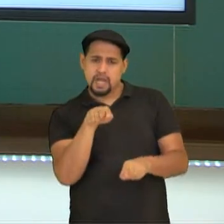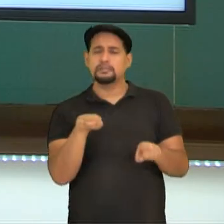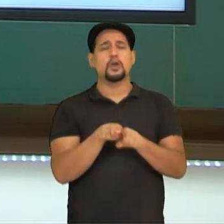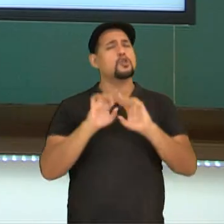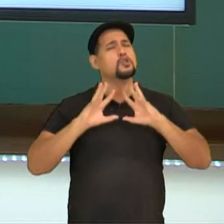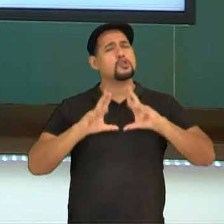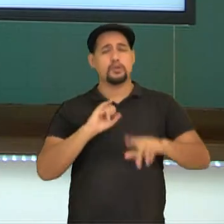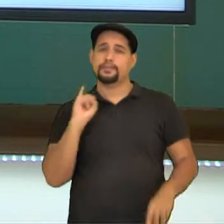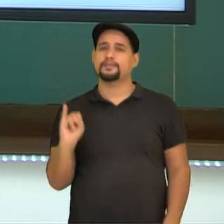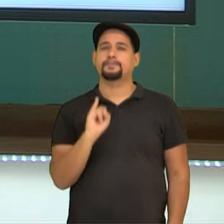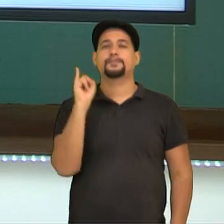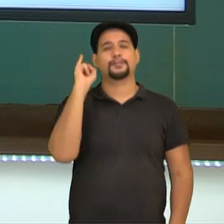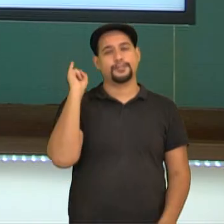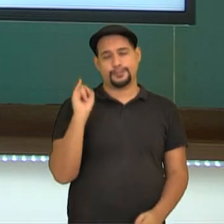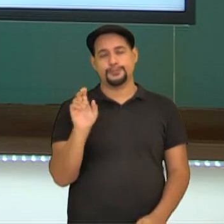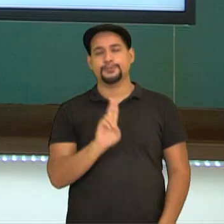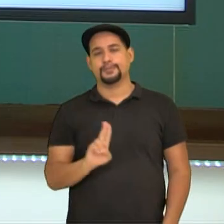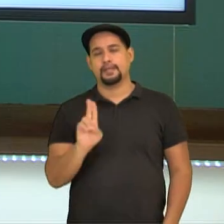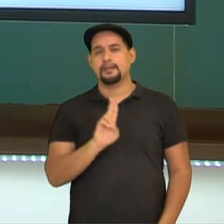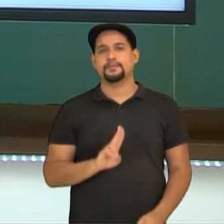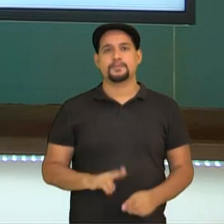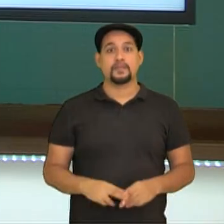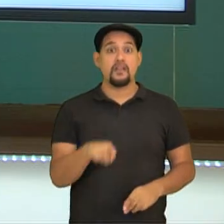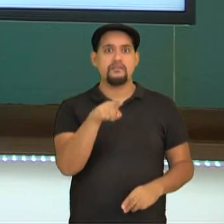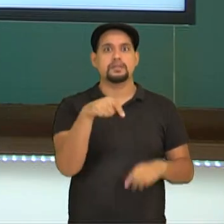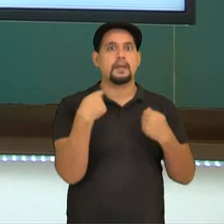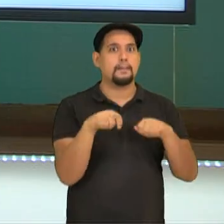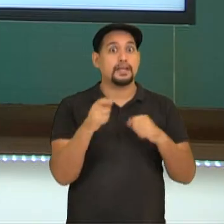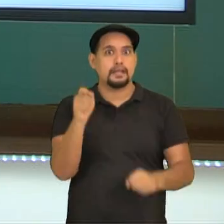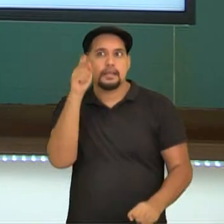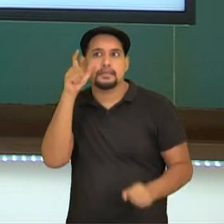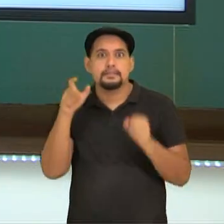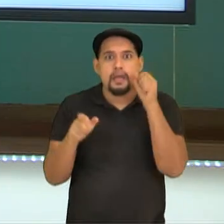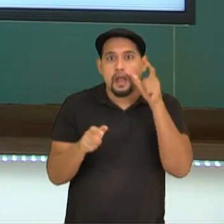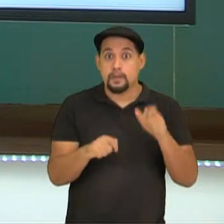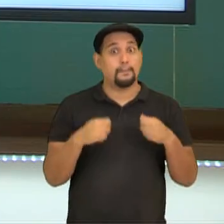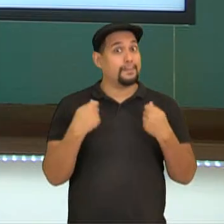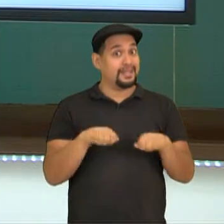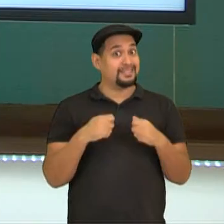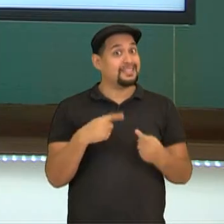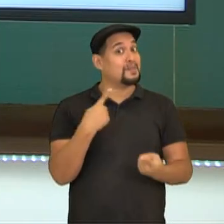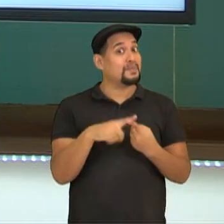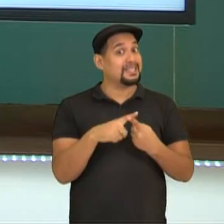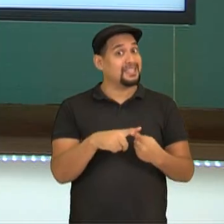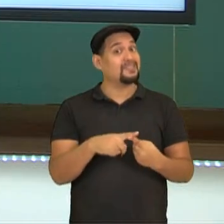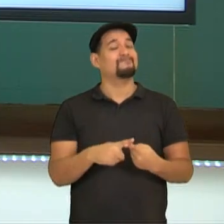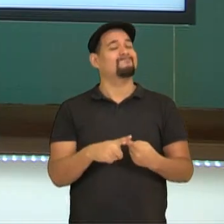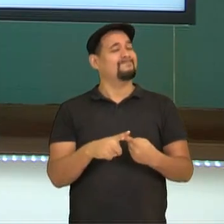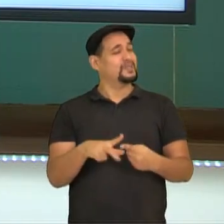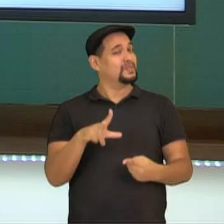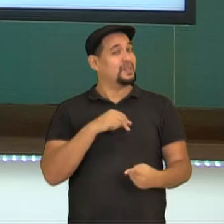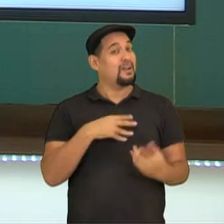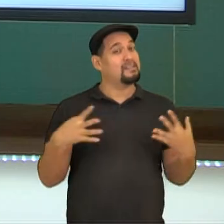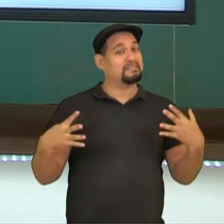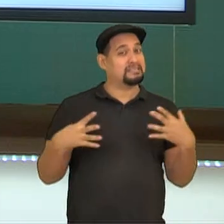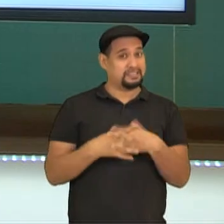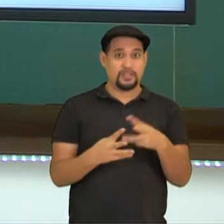importantes esses usos. E você tem que estar esperto para não cair numa dessa.